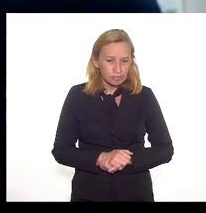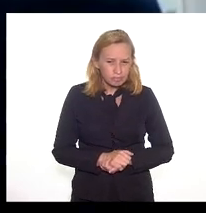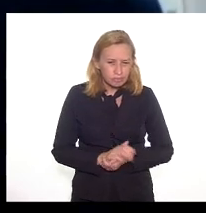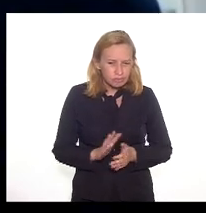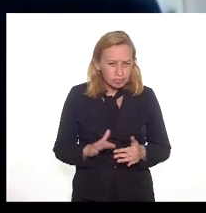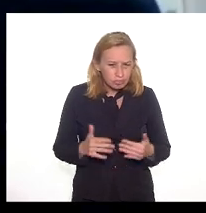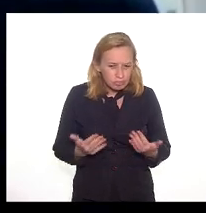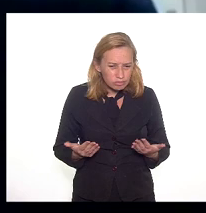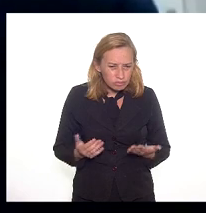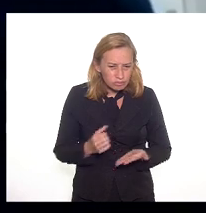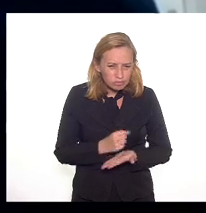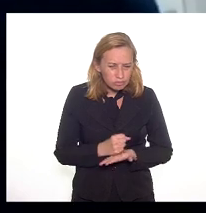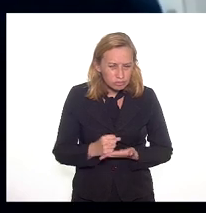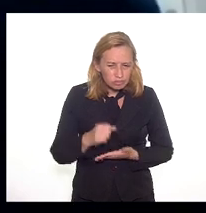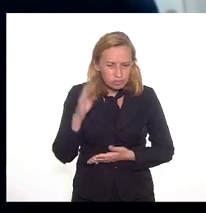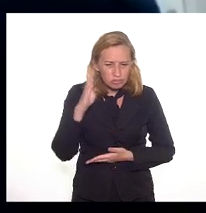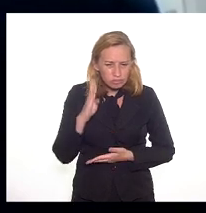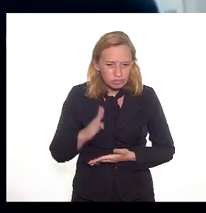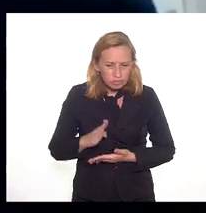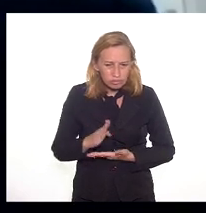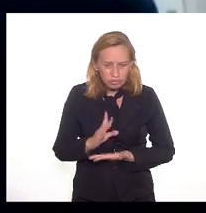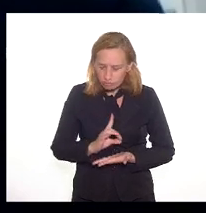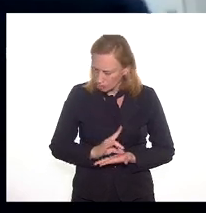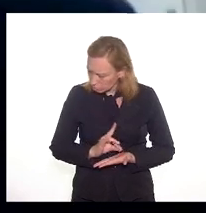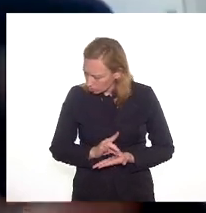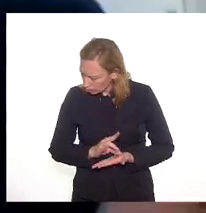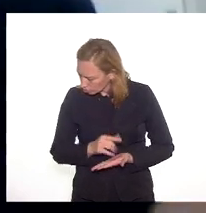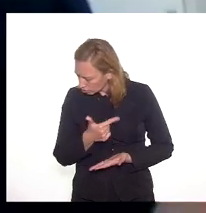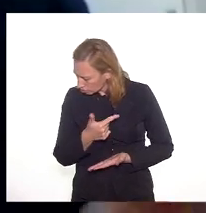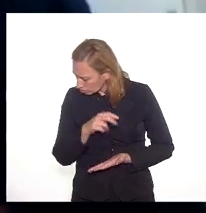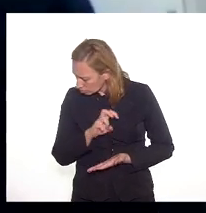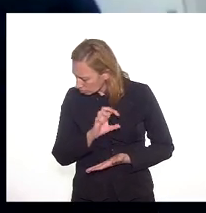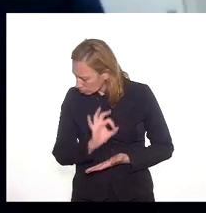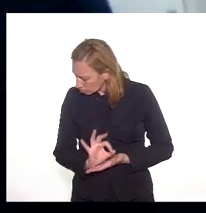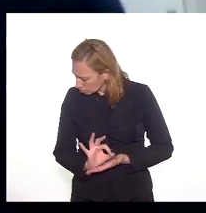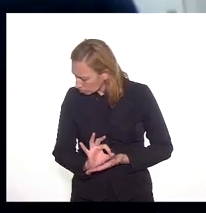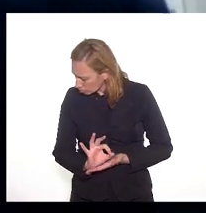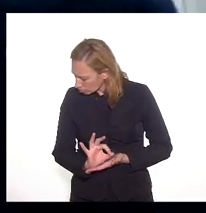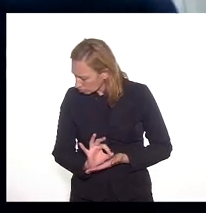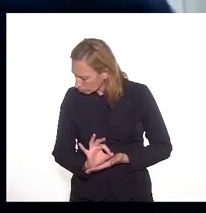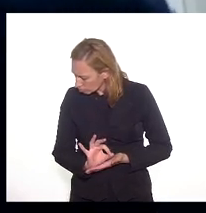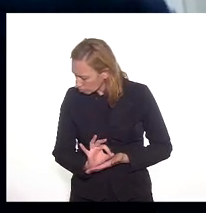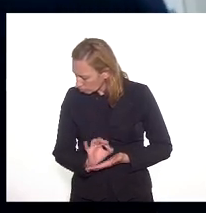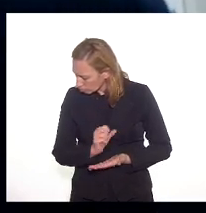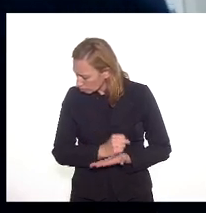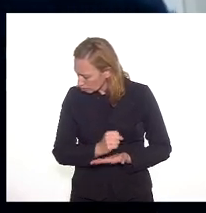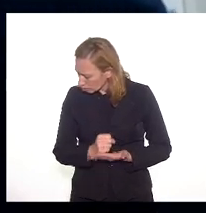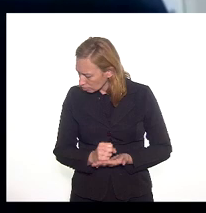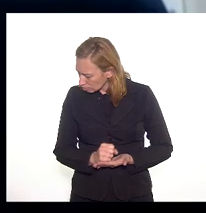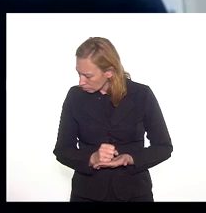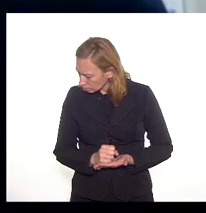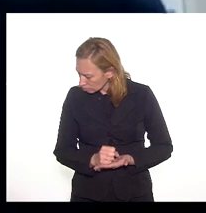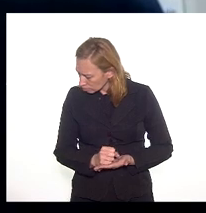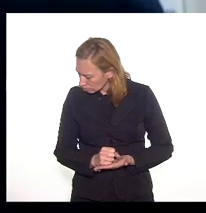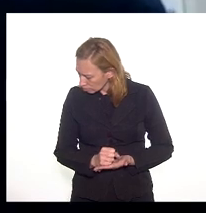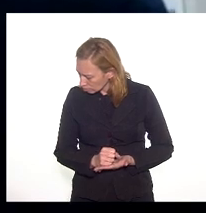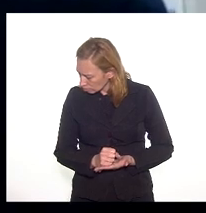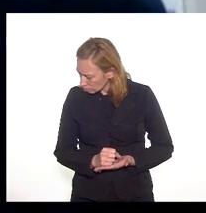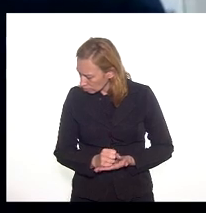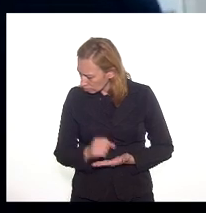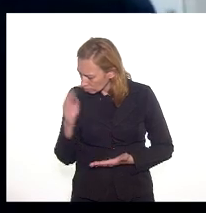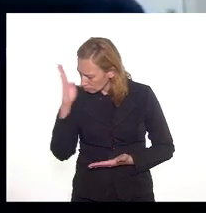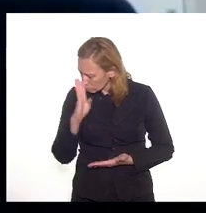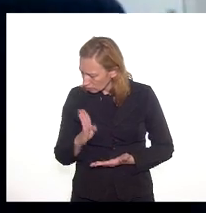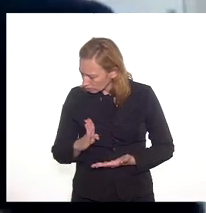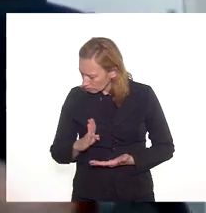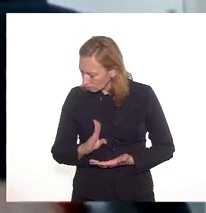equipamentos que tem que comprar no Brasil. Na verdade, a gente indica que 25%, né, no percentual do contrato mais novo, tem que ser feito no Brasil.